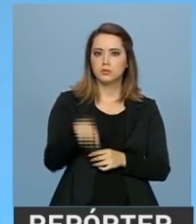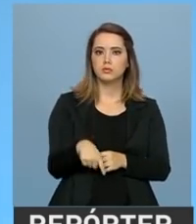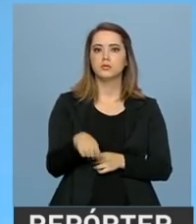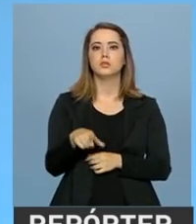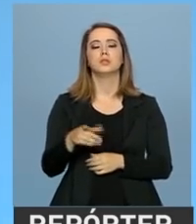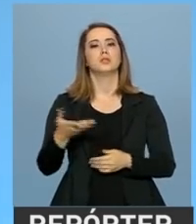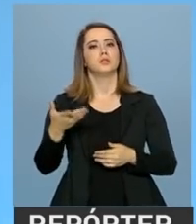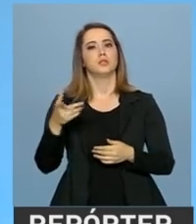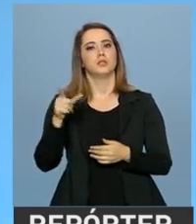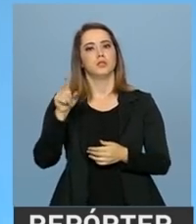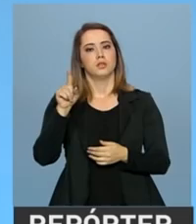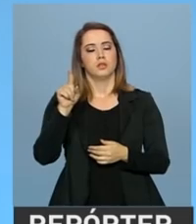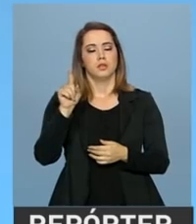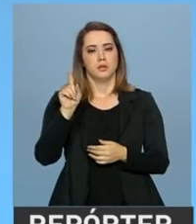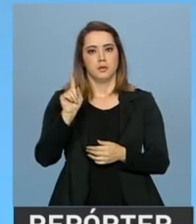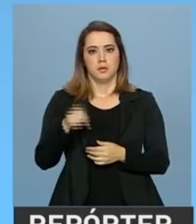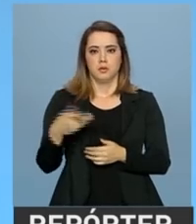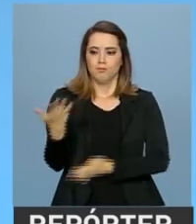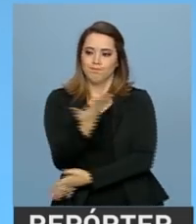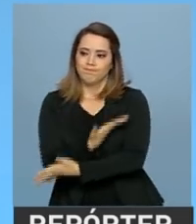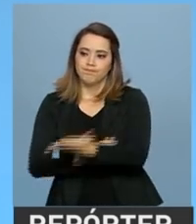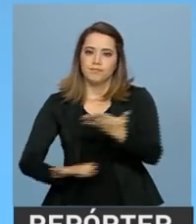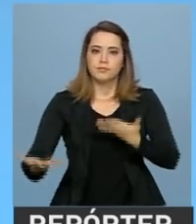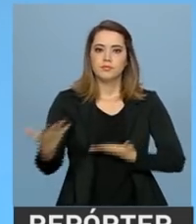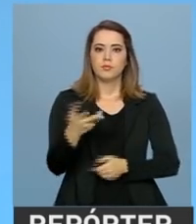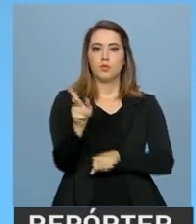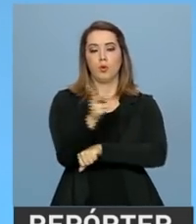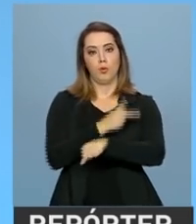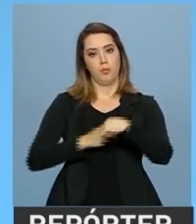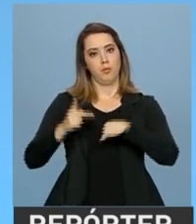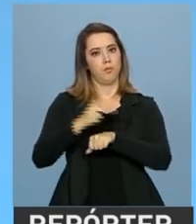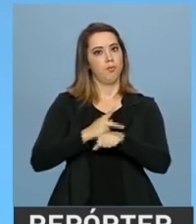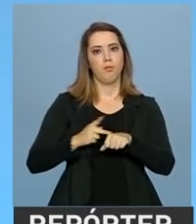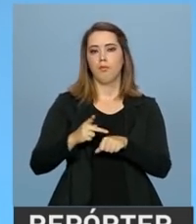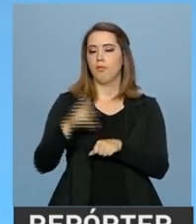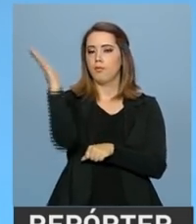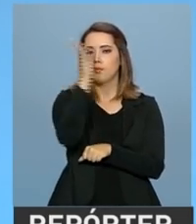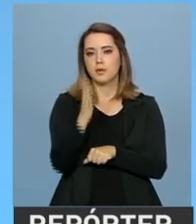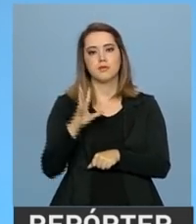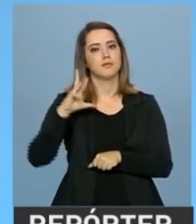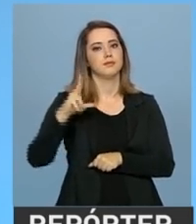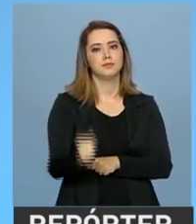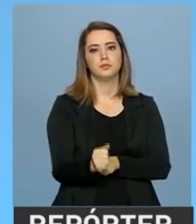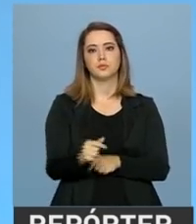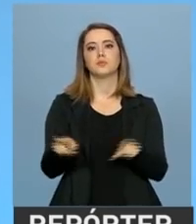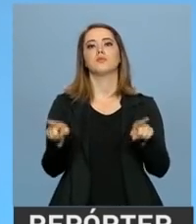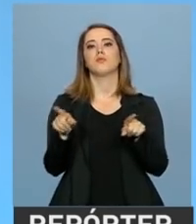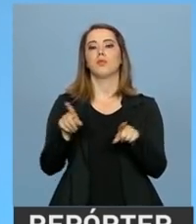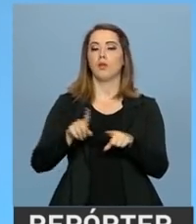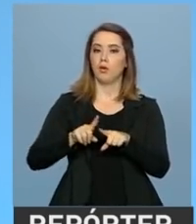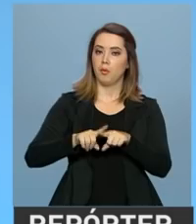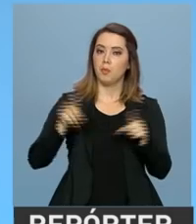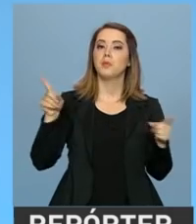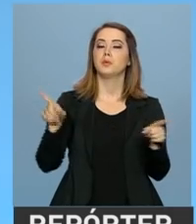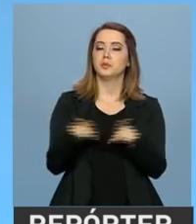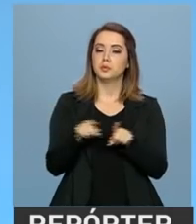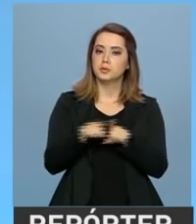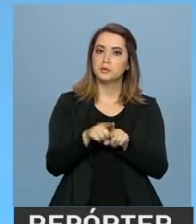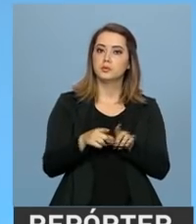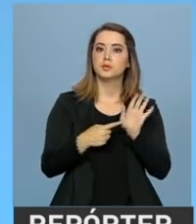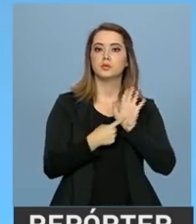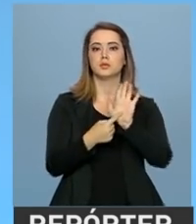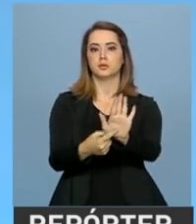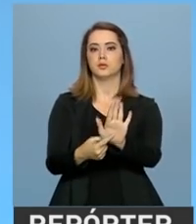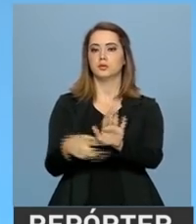servirão para irmanar, fraternizar o Brasil como um todo, mas também revelar o Brasil mais uma vez aos